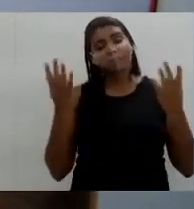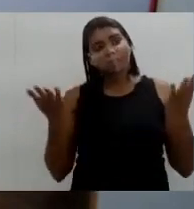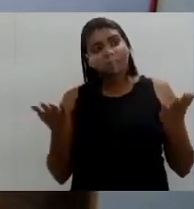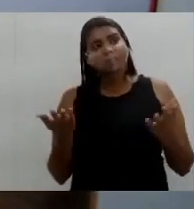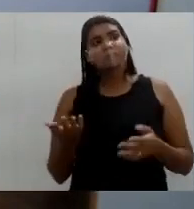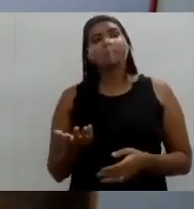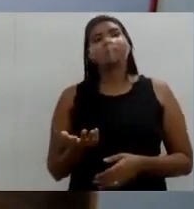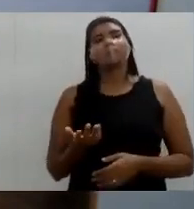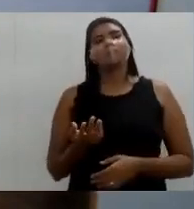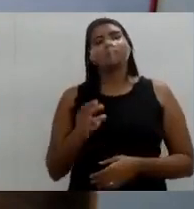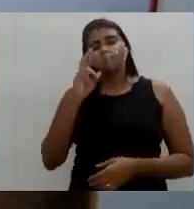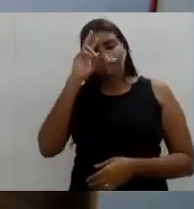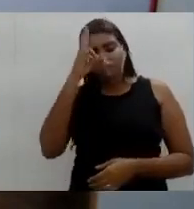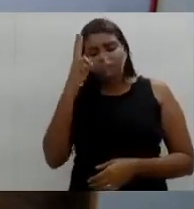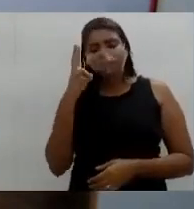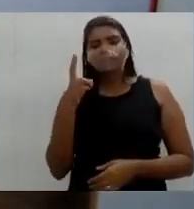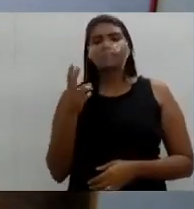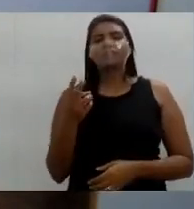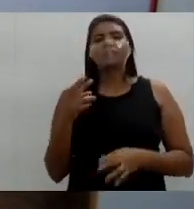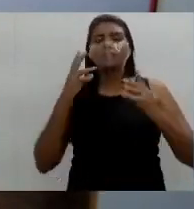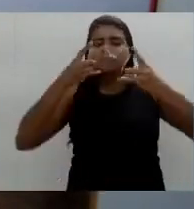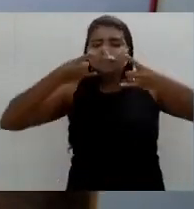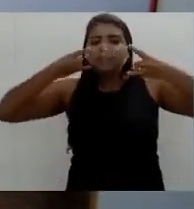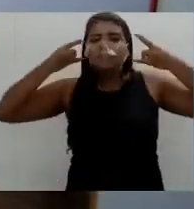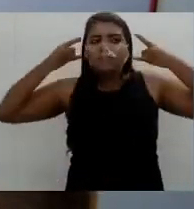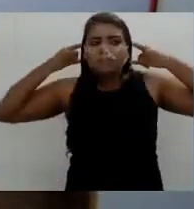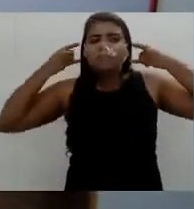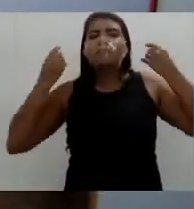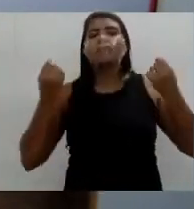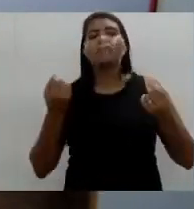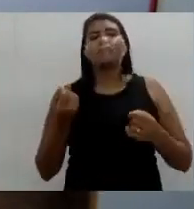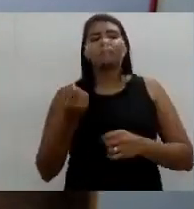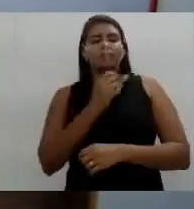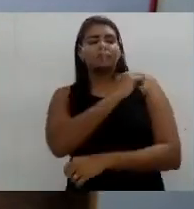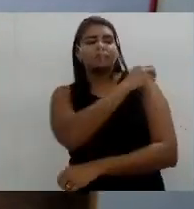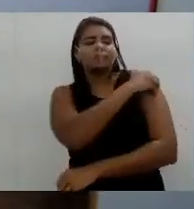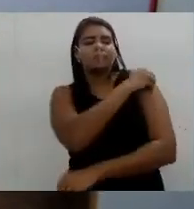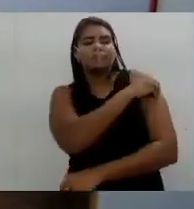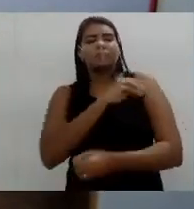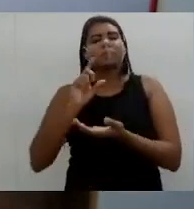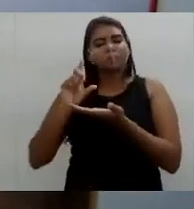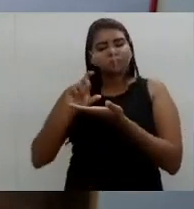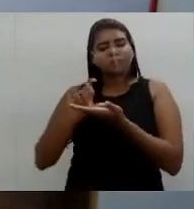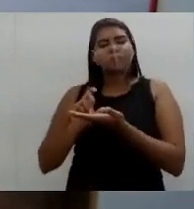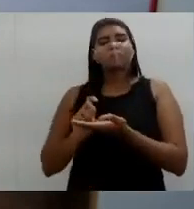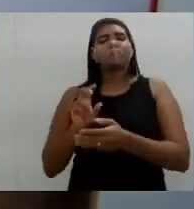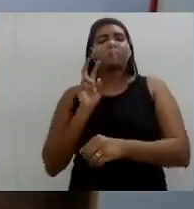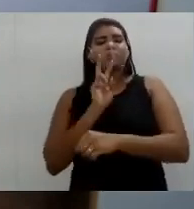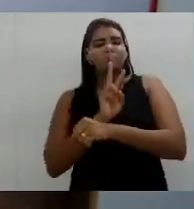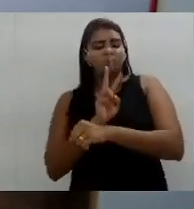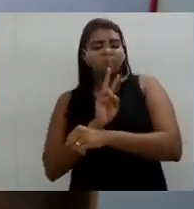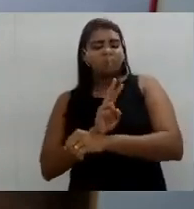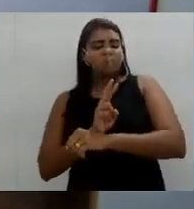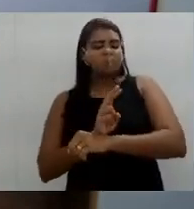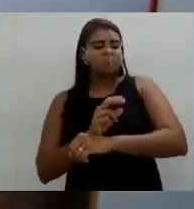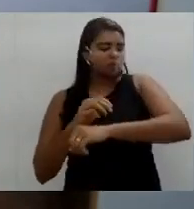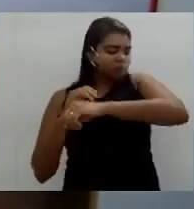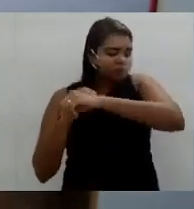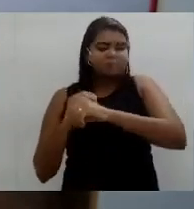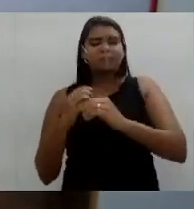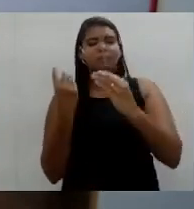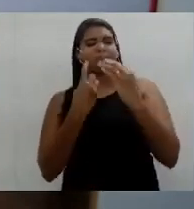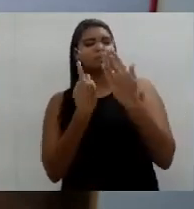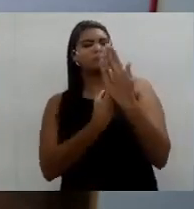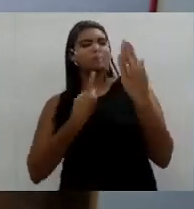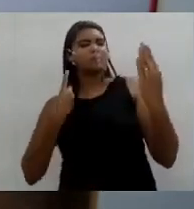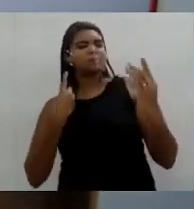gente tá aqui firme e forte, usando a nossa máscara, usando o álcool em gel, se protegendo, fazendo o distanciamento social,